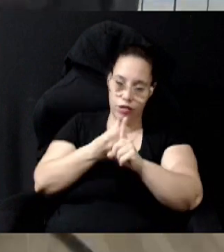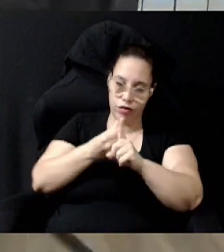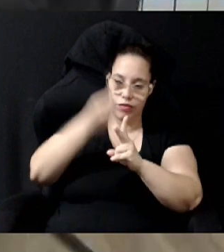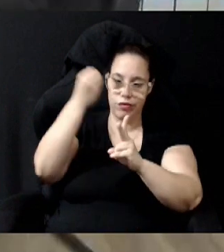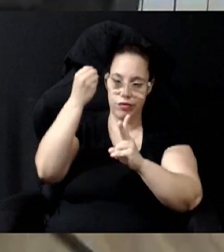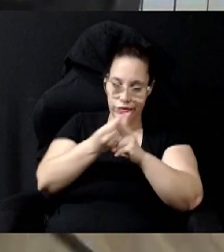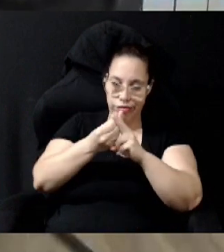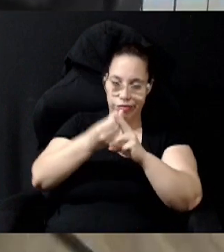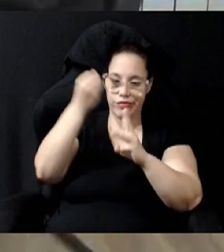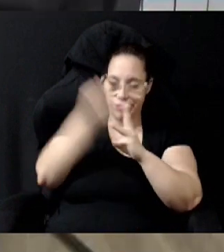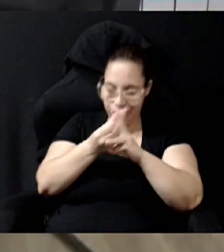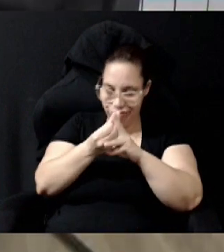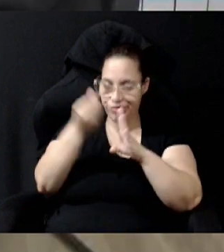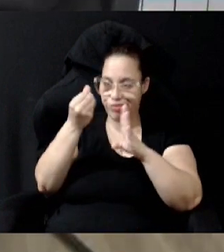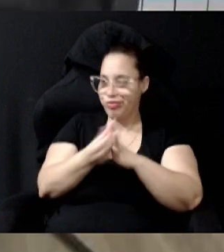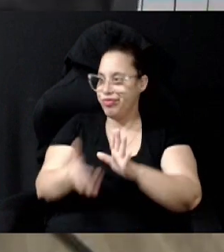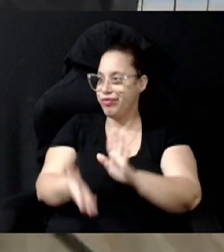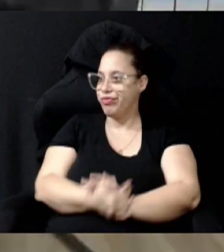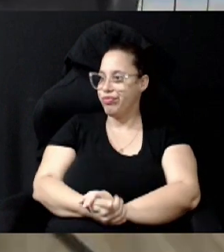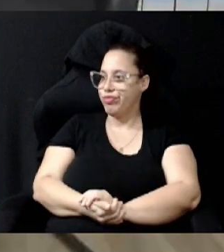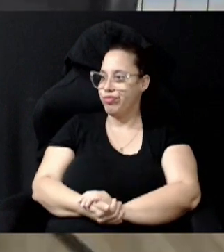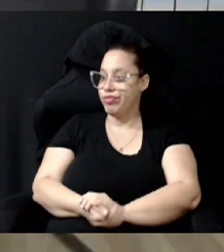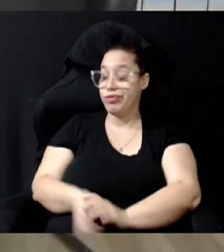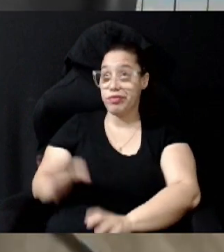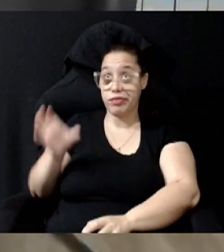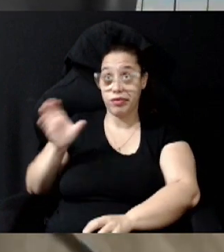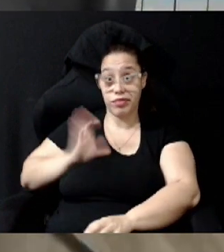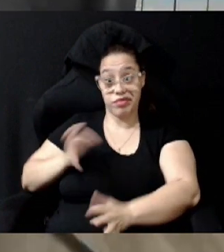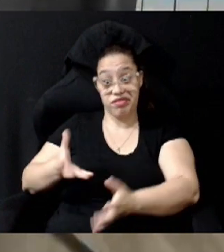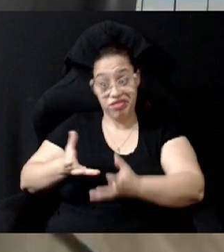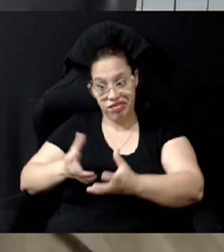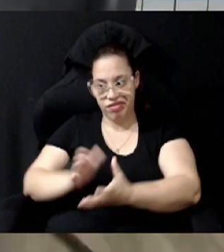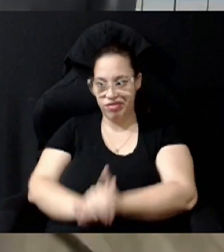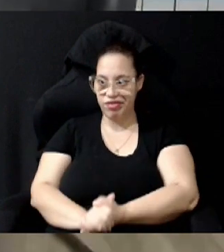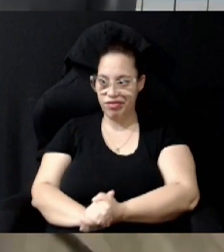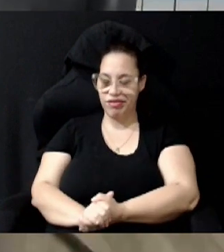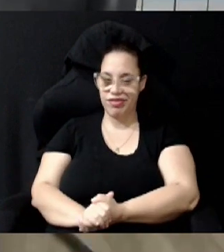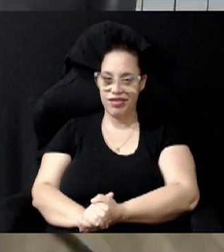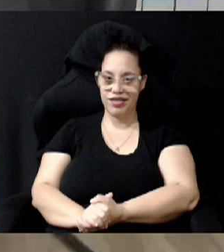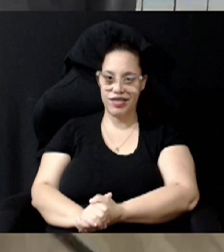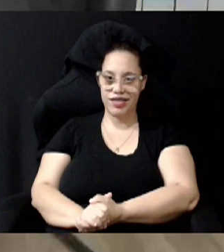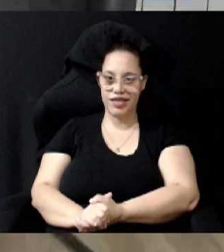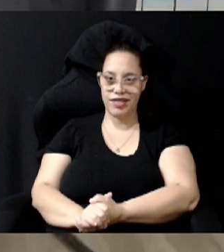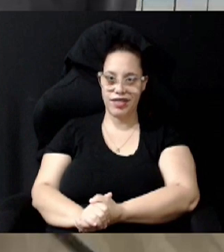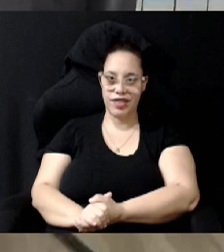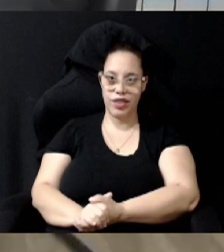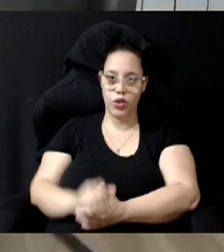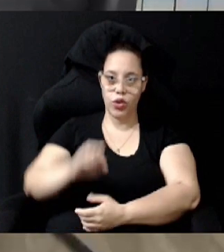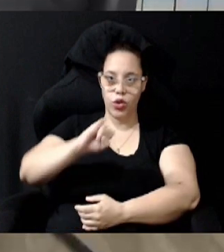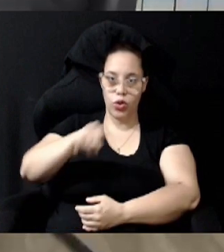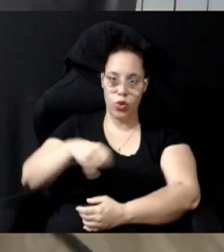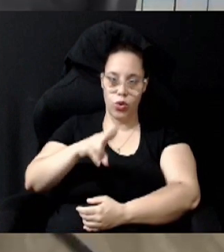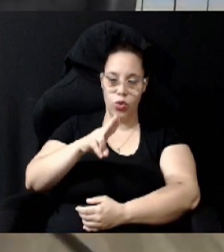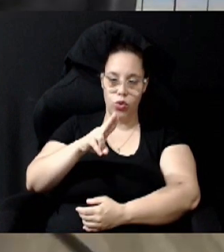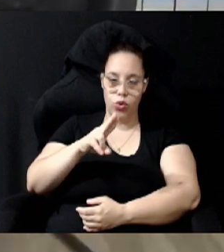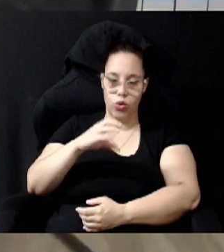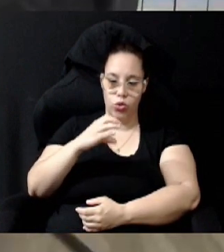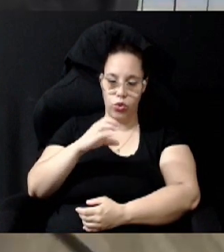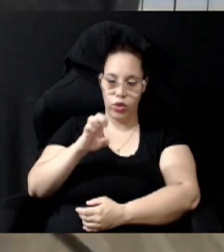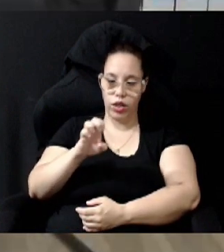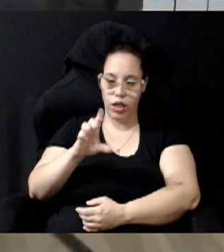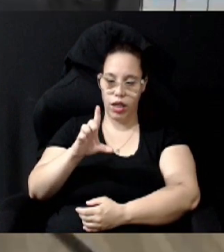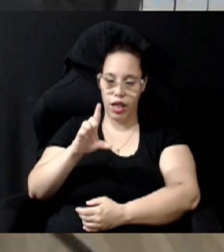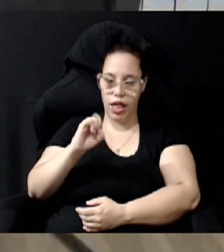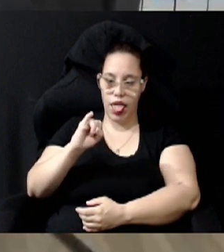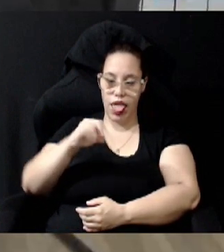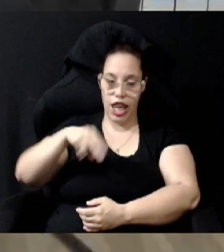presidente e a elite é gulosa, né? Daí vem a história do Juscelino, sim, em 55, ficou até 61.